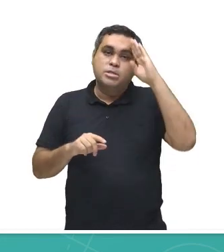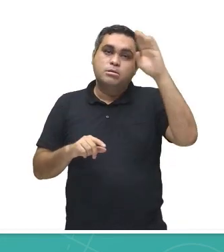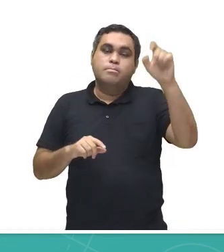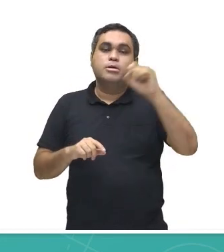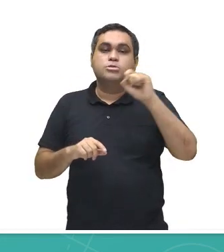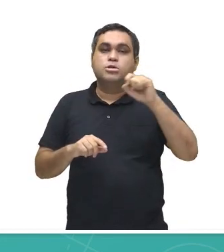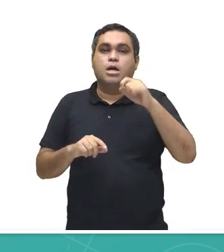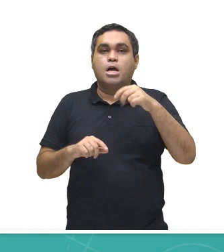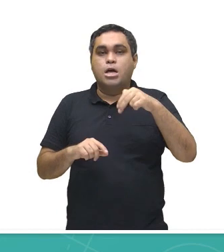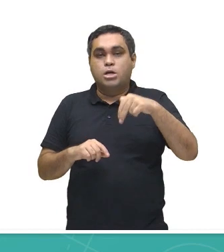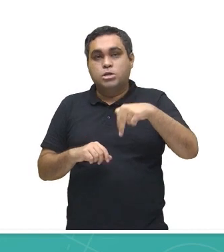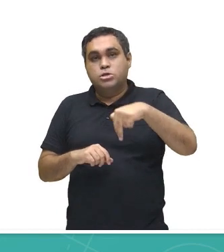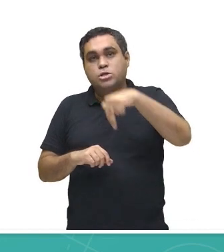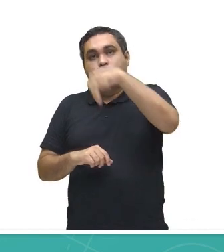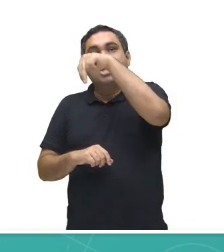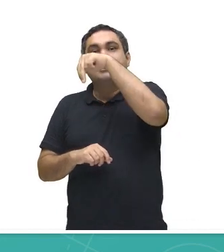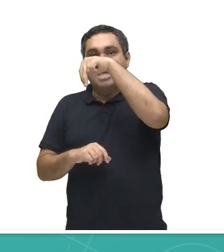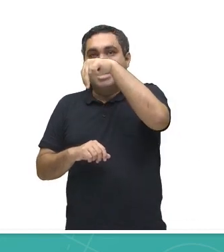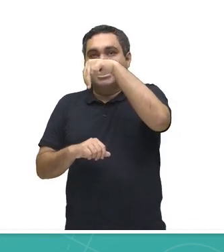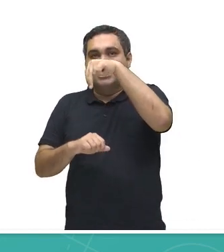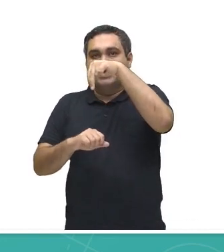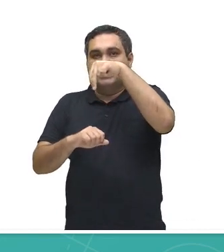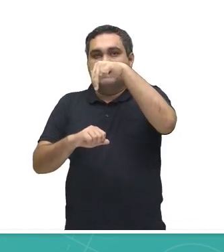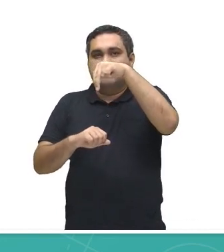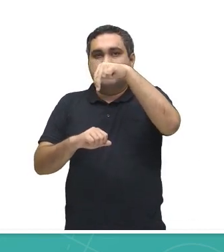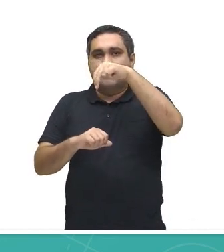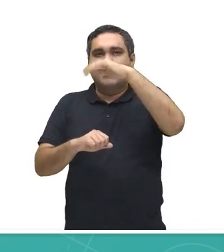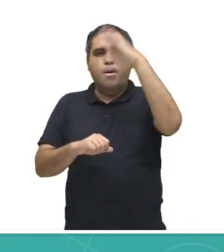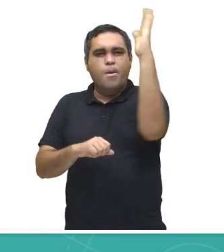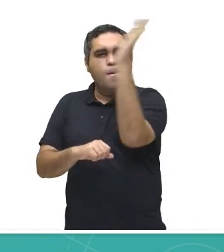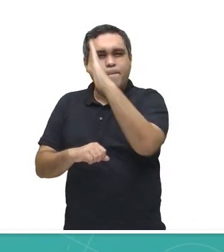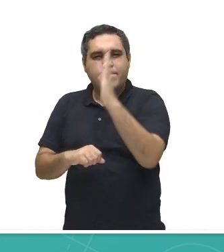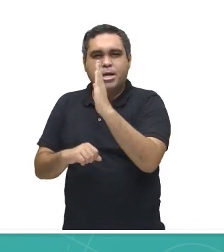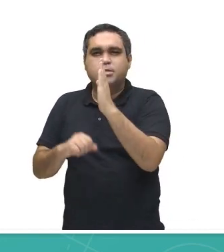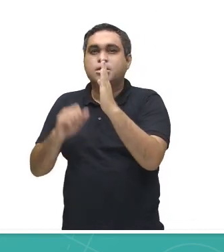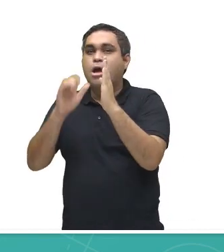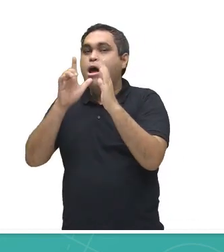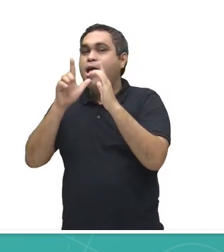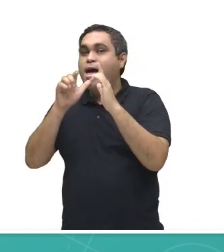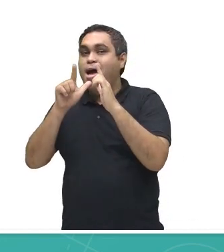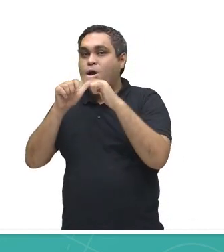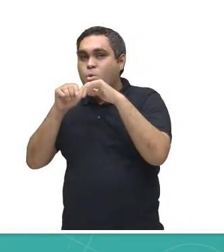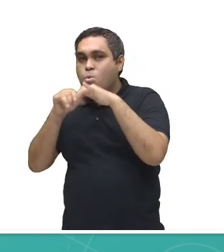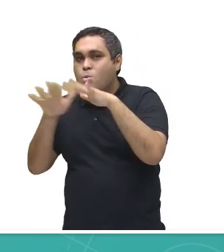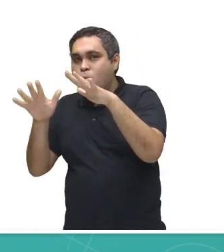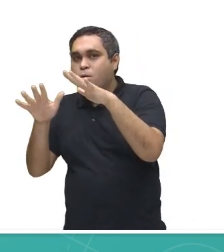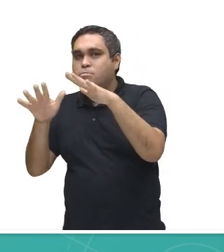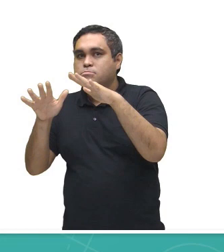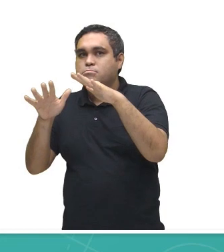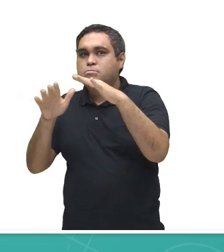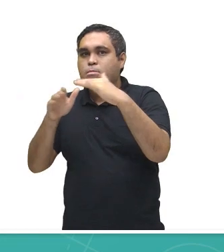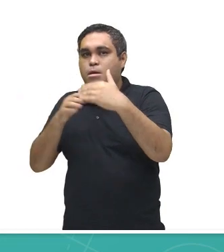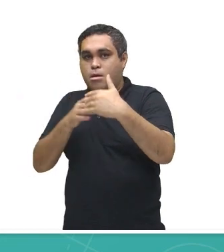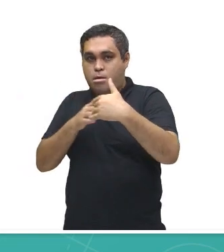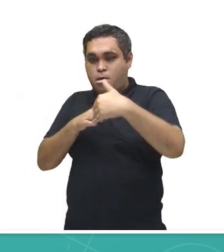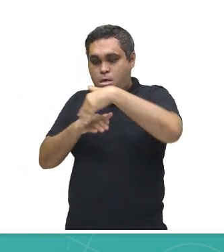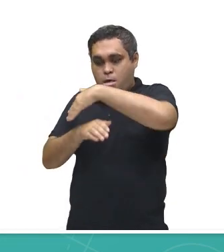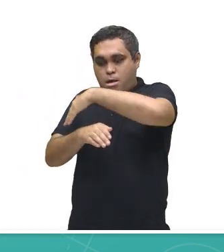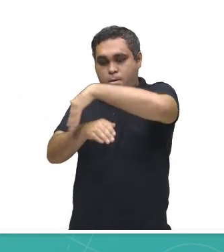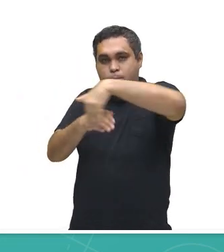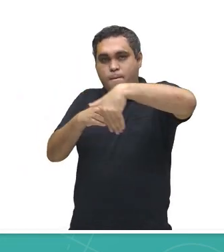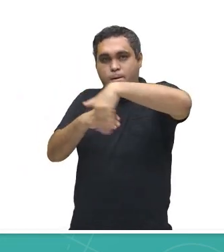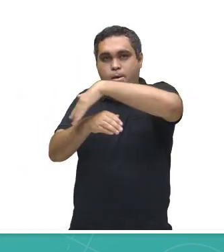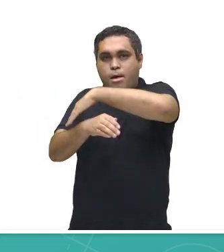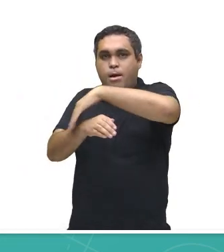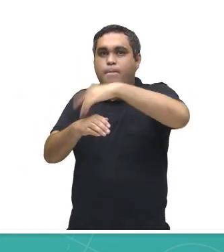região Nordeste, ela vai ser mais desenvolvida que o interior, que a parte do meio norte, do sertão, do